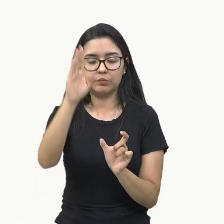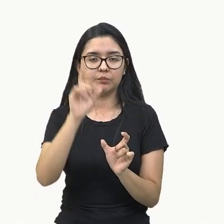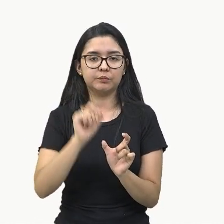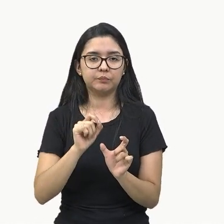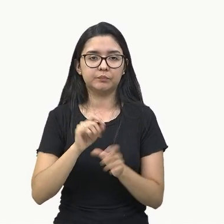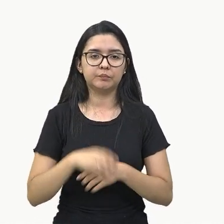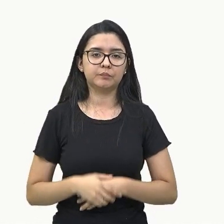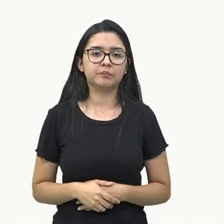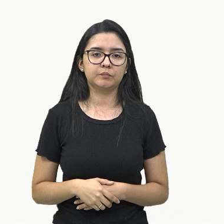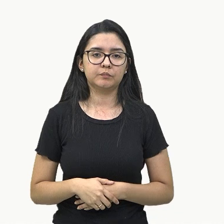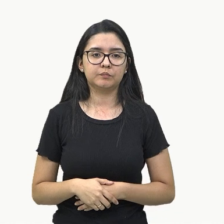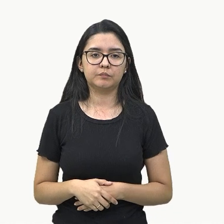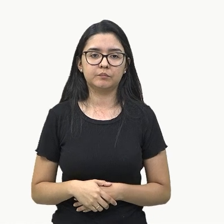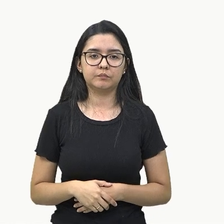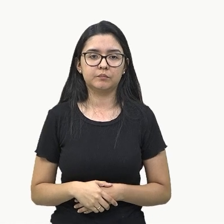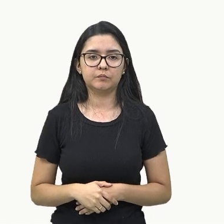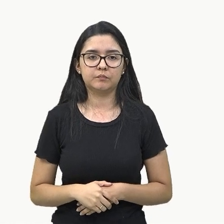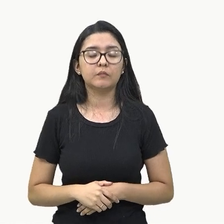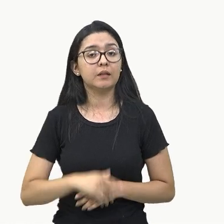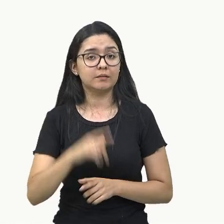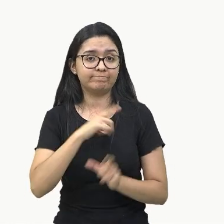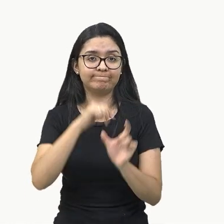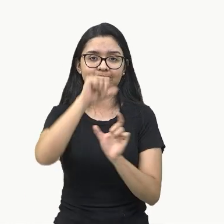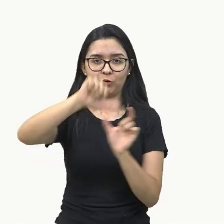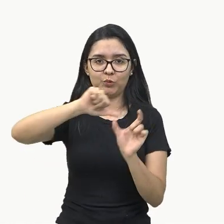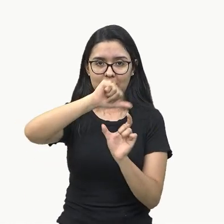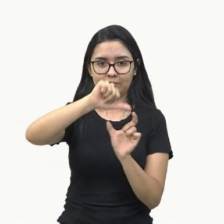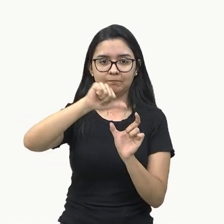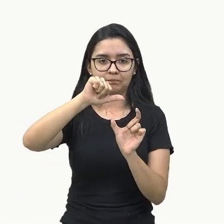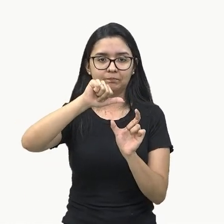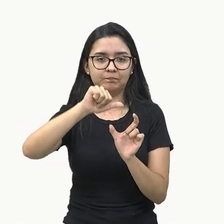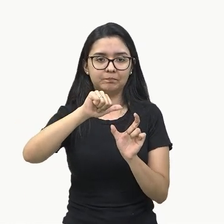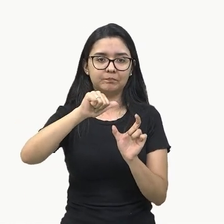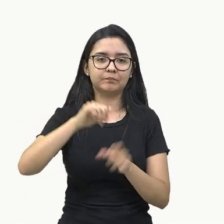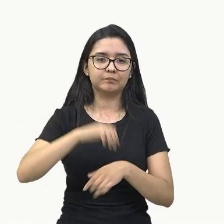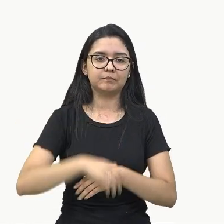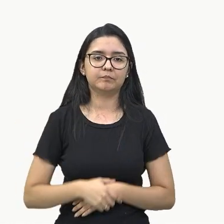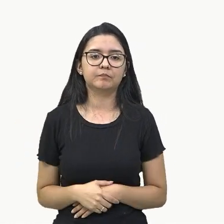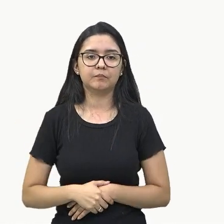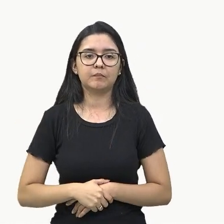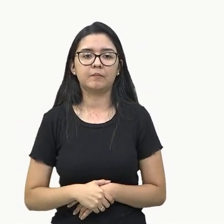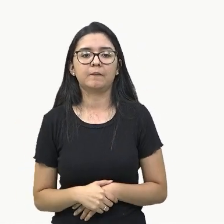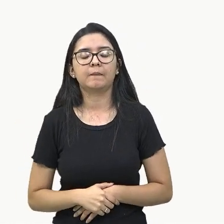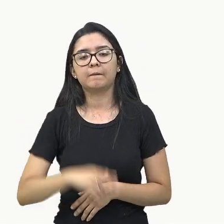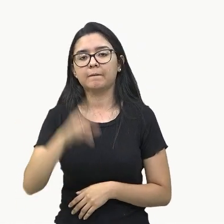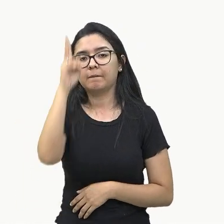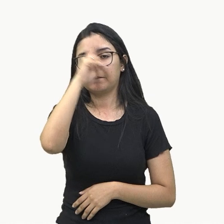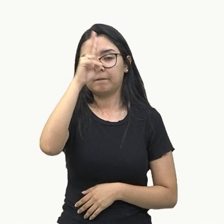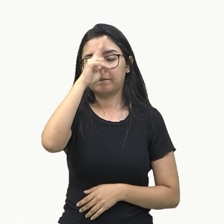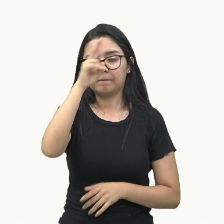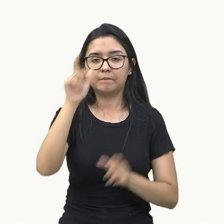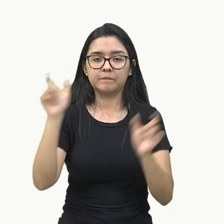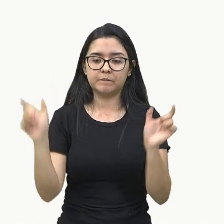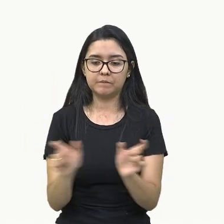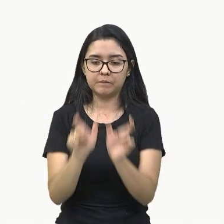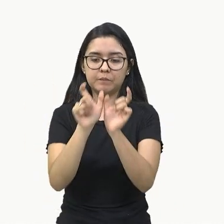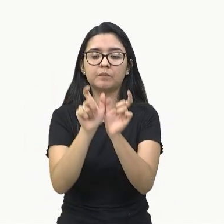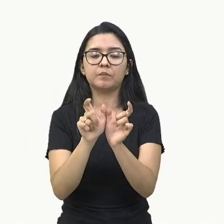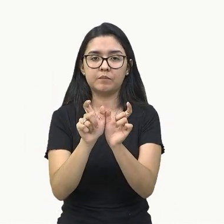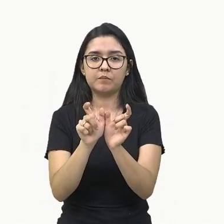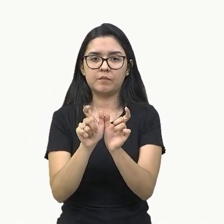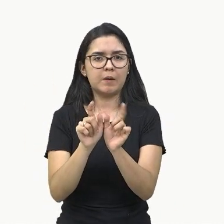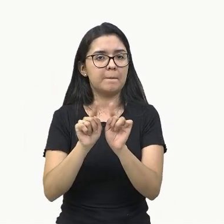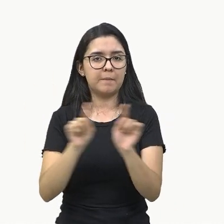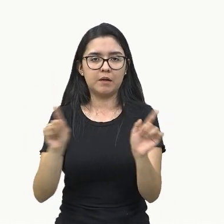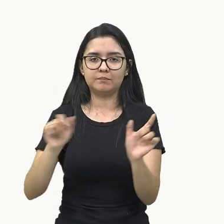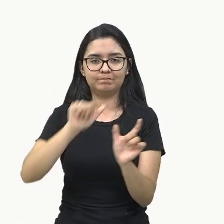aglutinação, eles sofrem alterações. Relembrando, justaposição, vou juntar essas palavras sem que